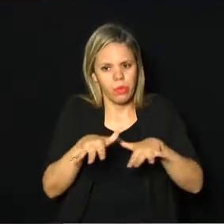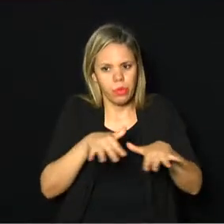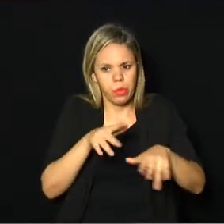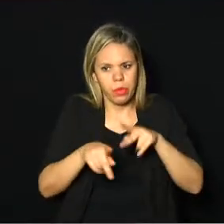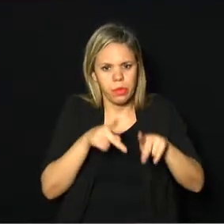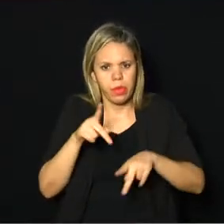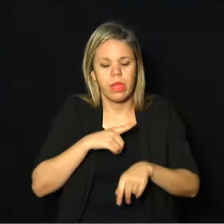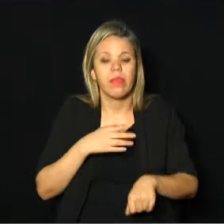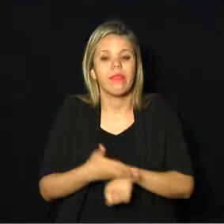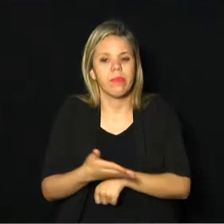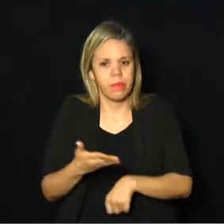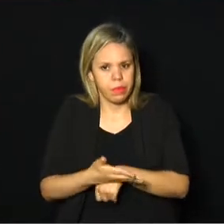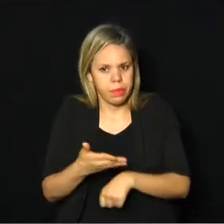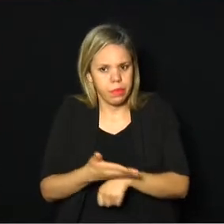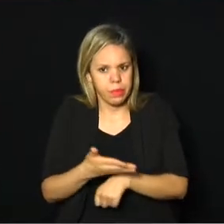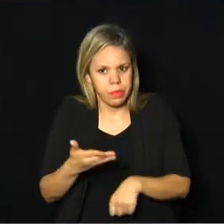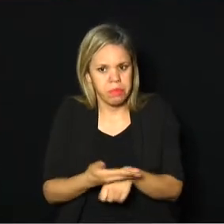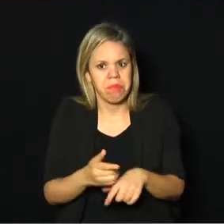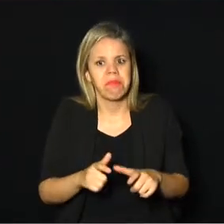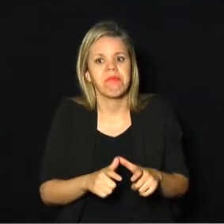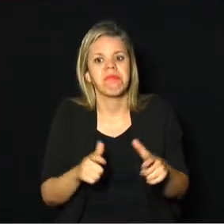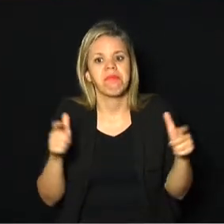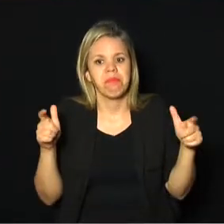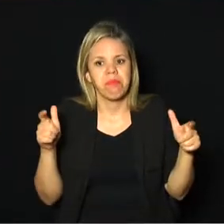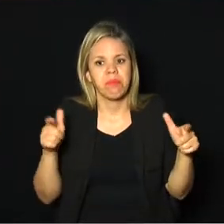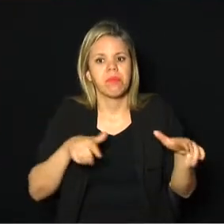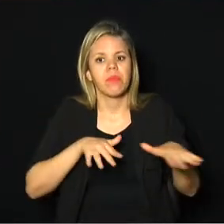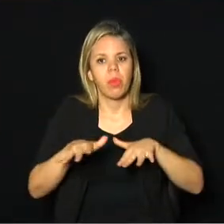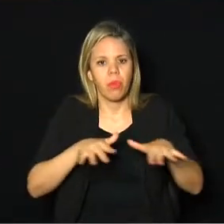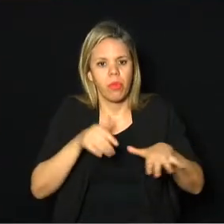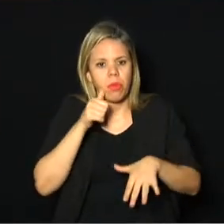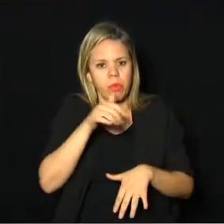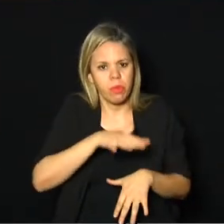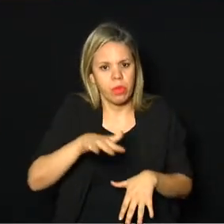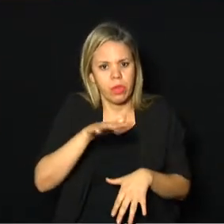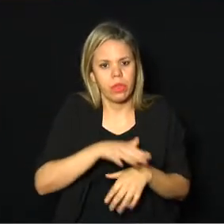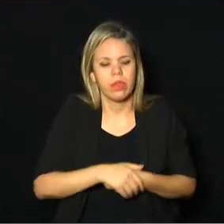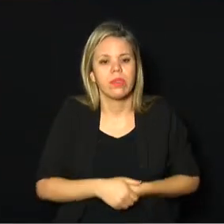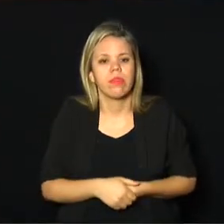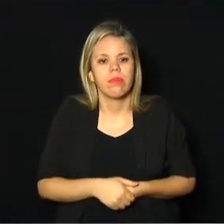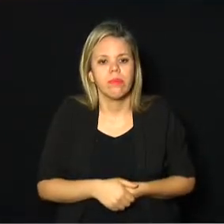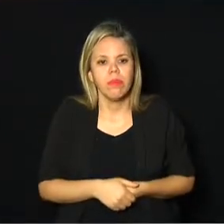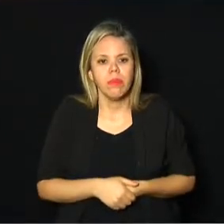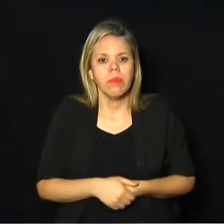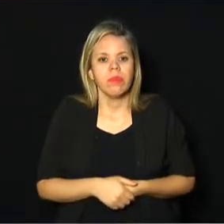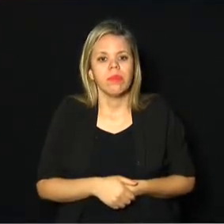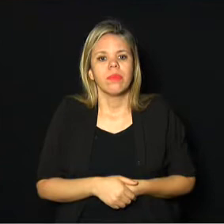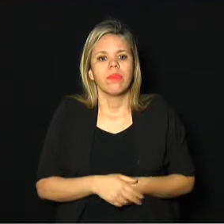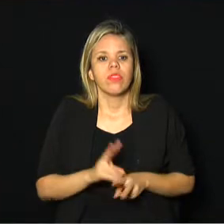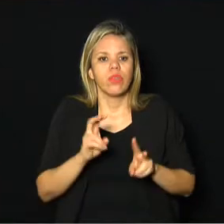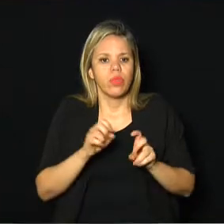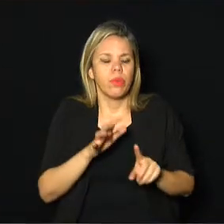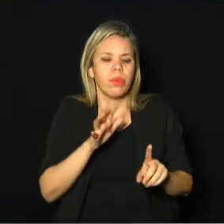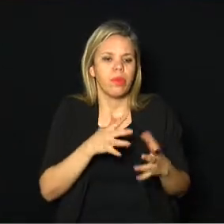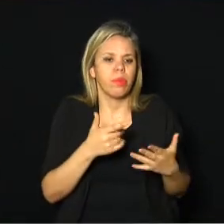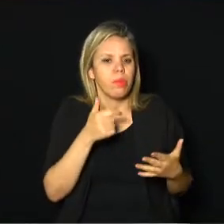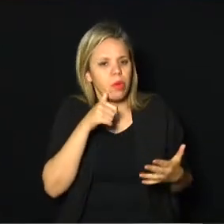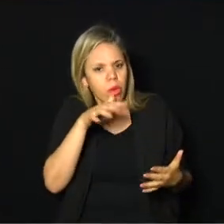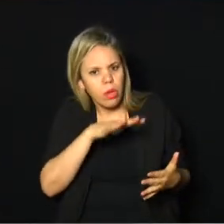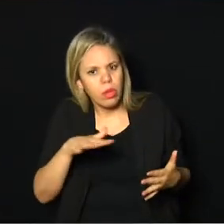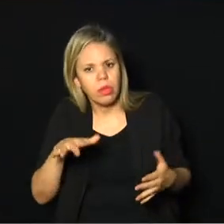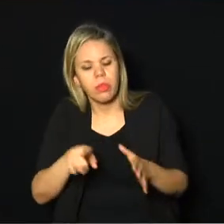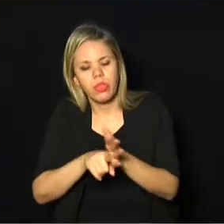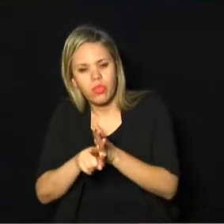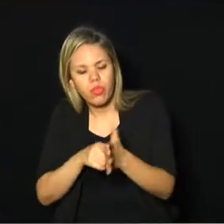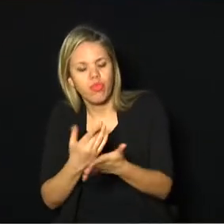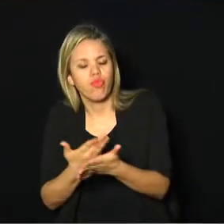uma participação muito grande, né, do movimento de mulheres, de intelectuais, estudiosas,